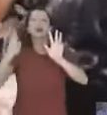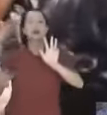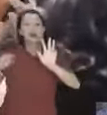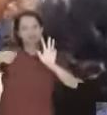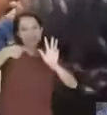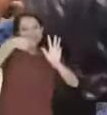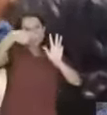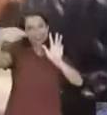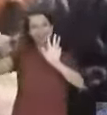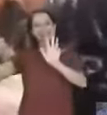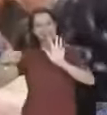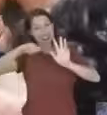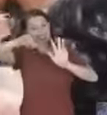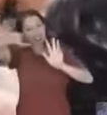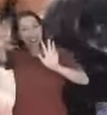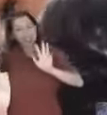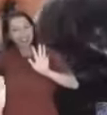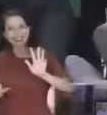vez